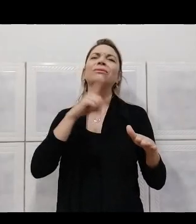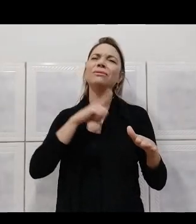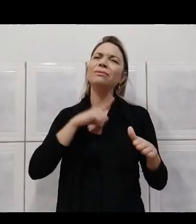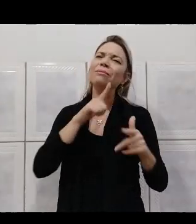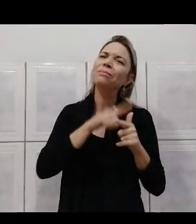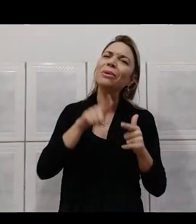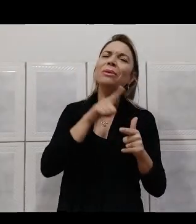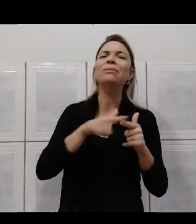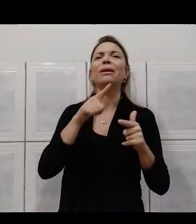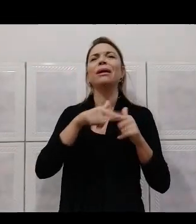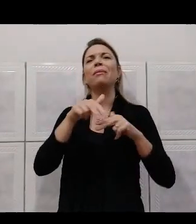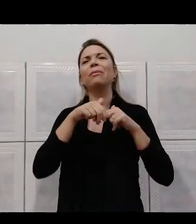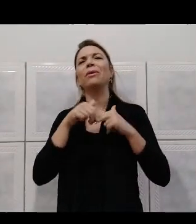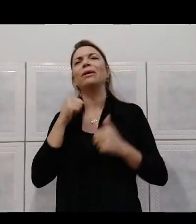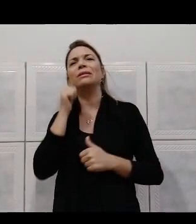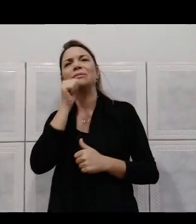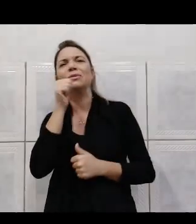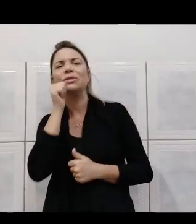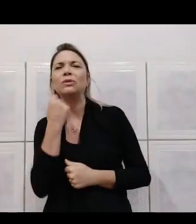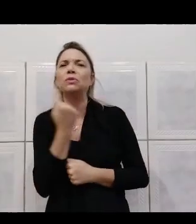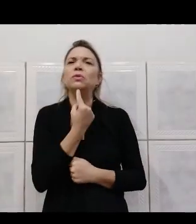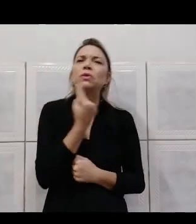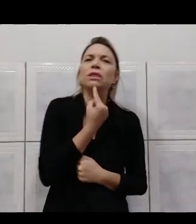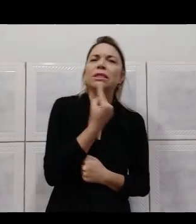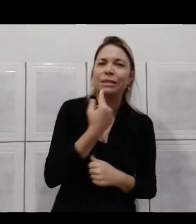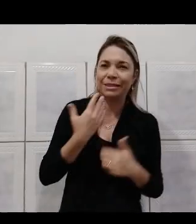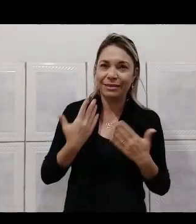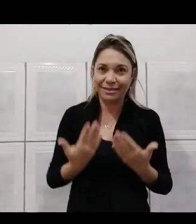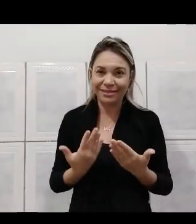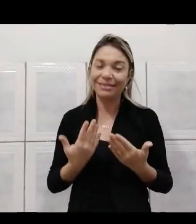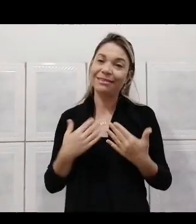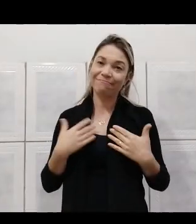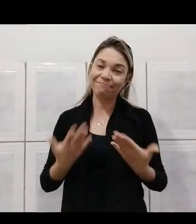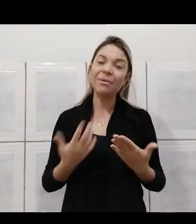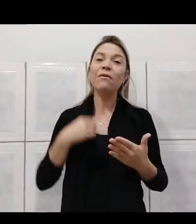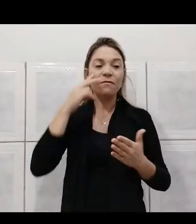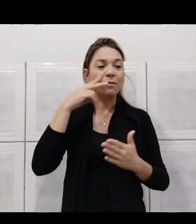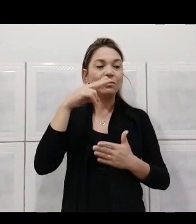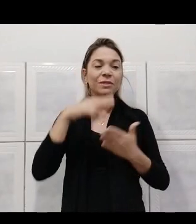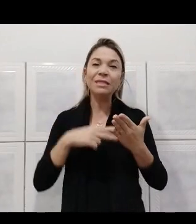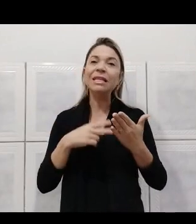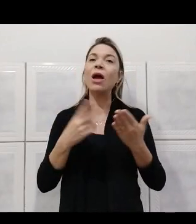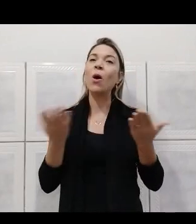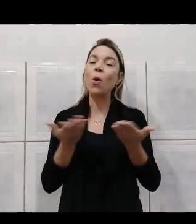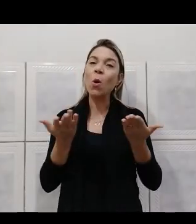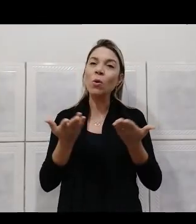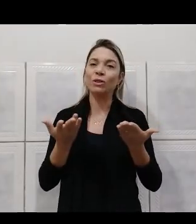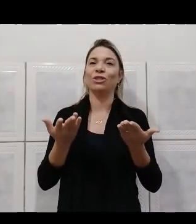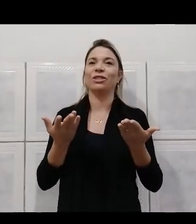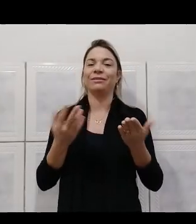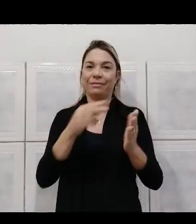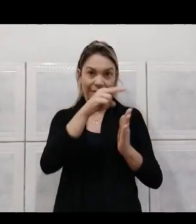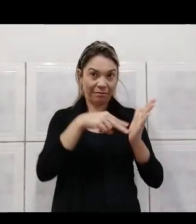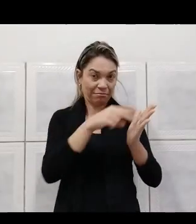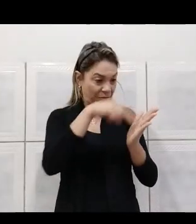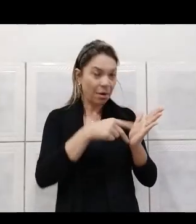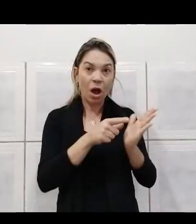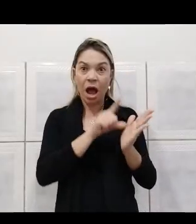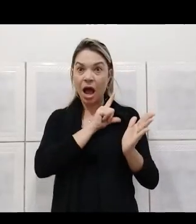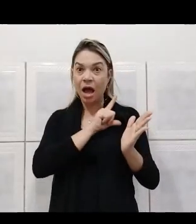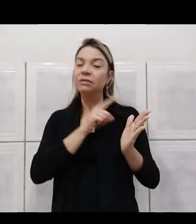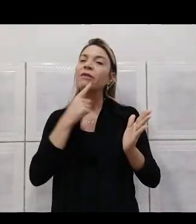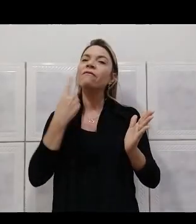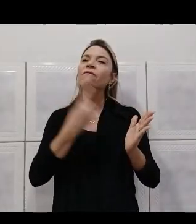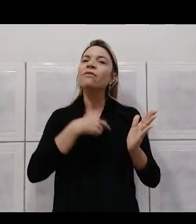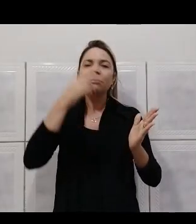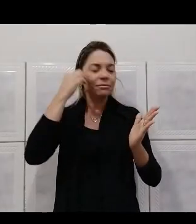vida feliz e aprovada pelo Senhor. Medite comigo nessa manhã naquilo que o texto bíblico diz. O texto diz